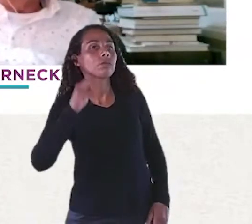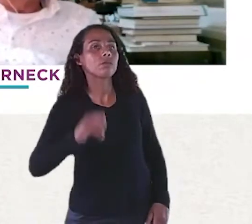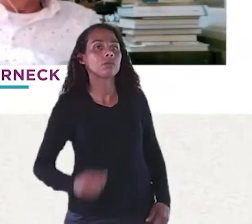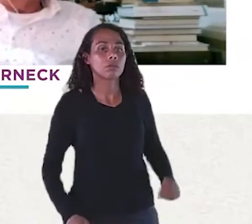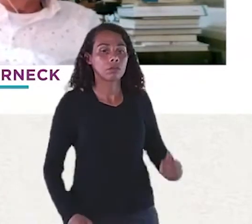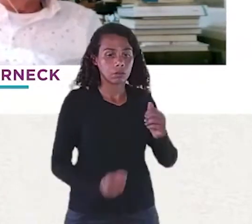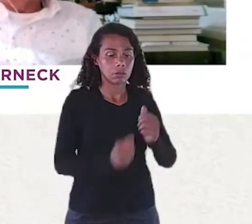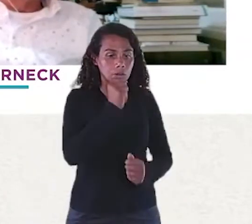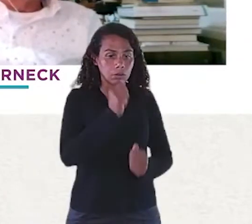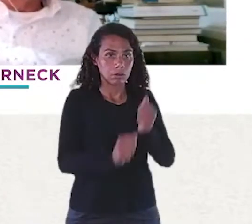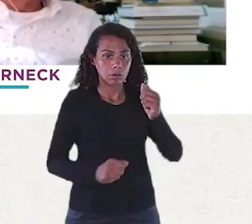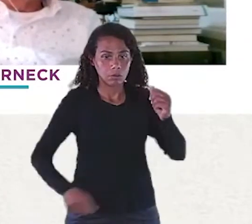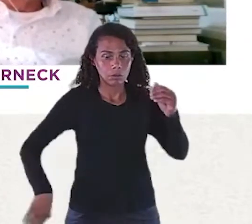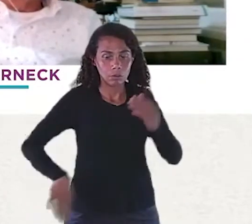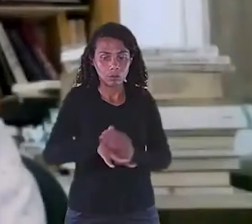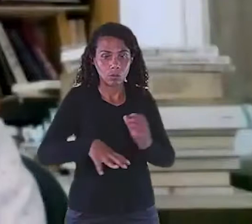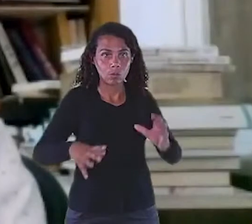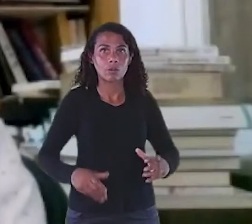lembro, e